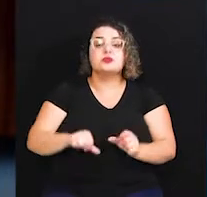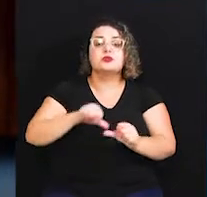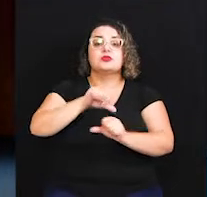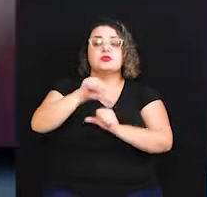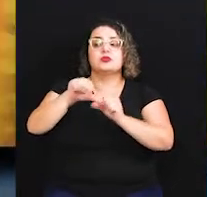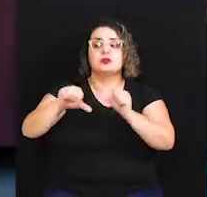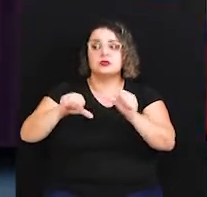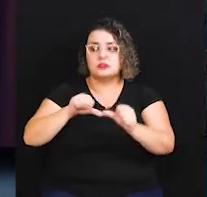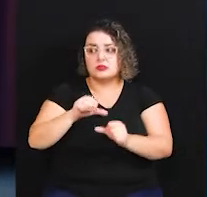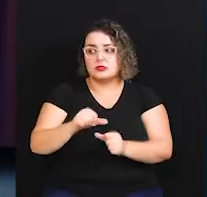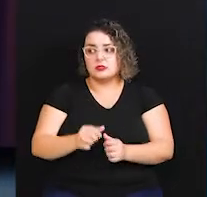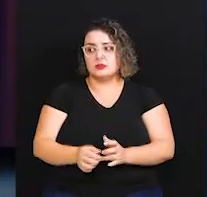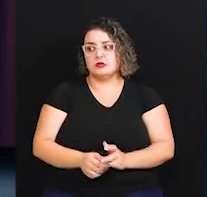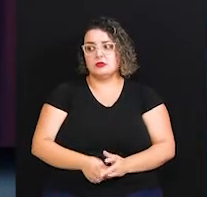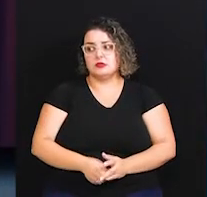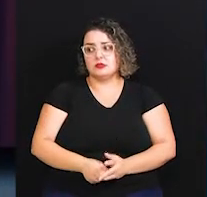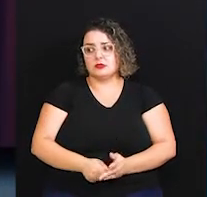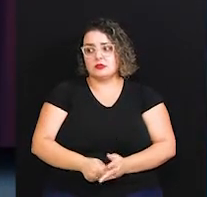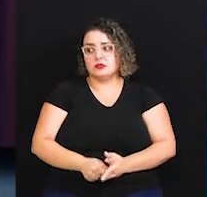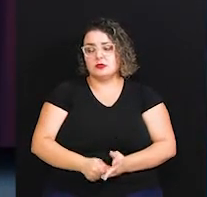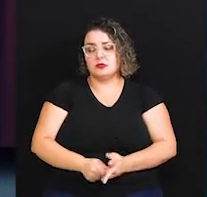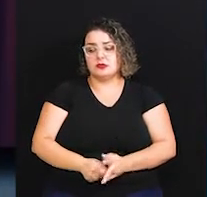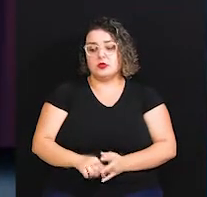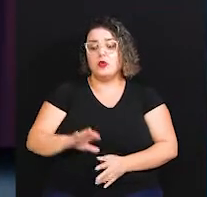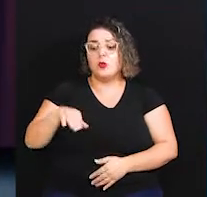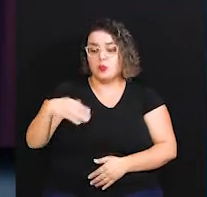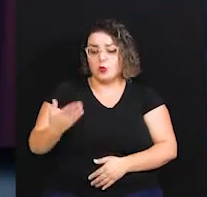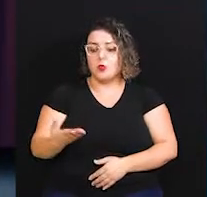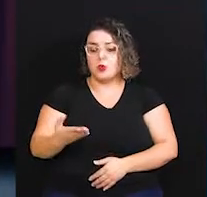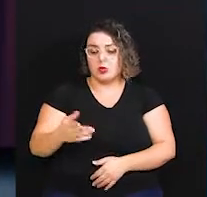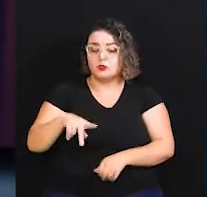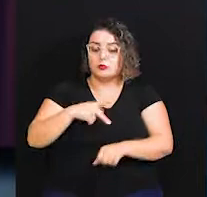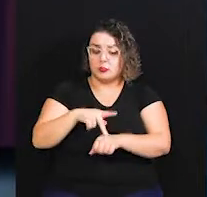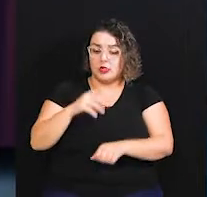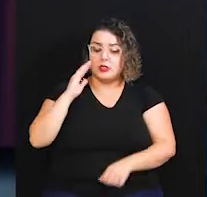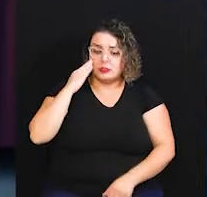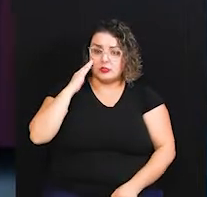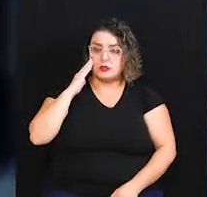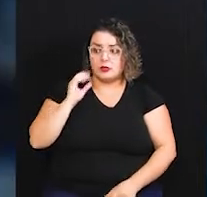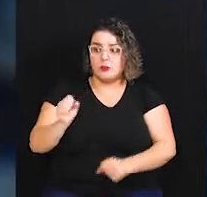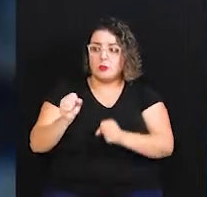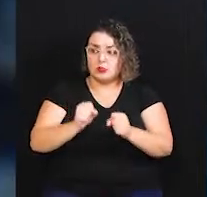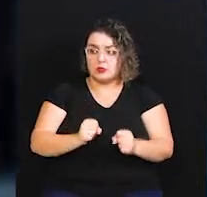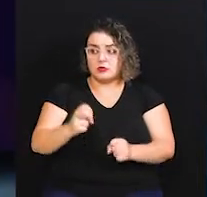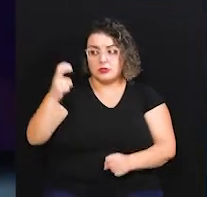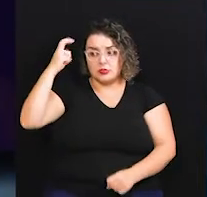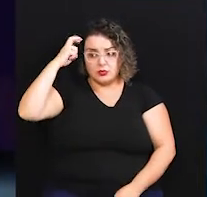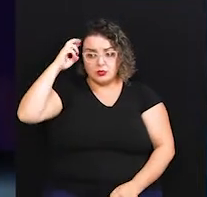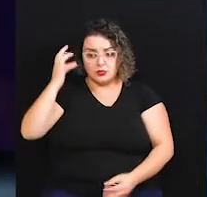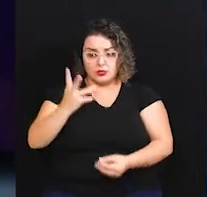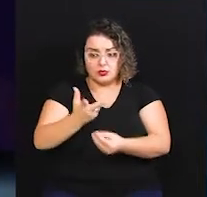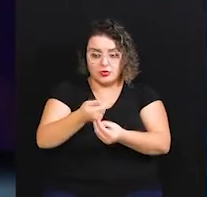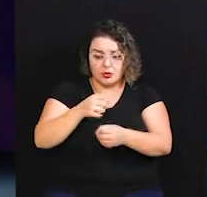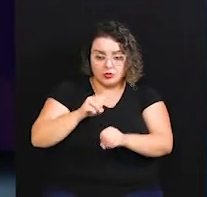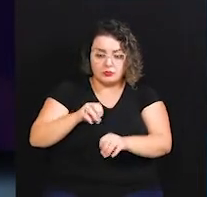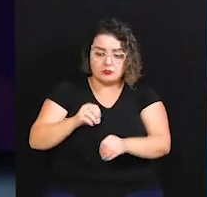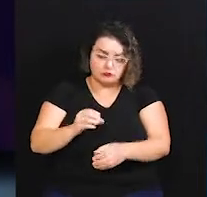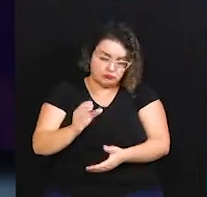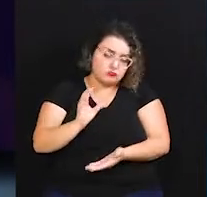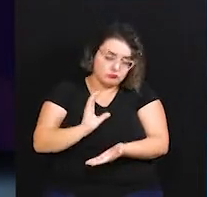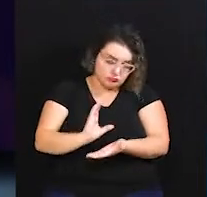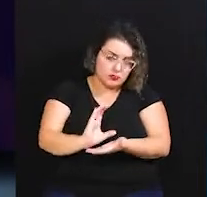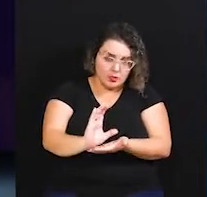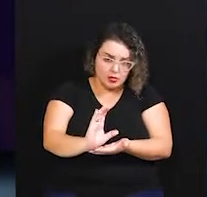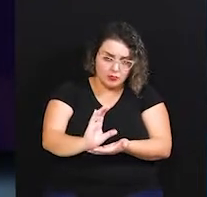transformar, né? Porque quando o país entender isso, o poder que a cultura, que a arte tem, que a educação, vai se investir